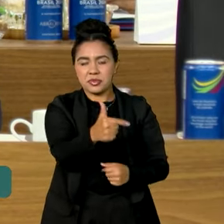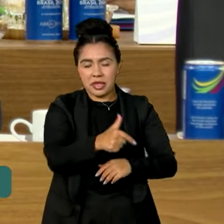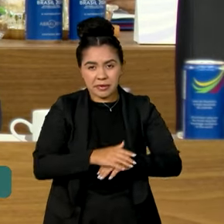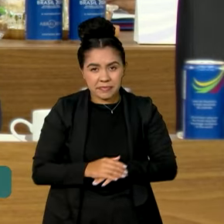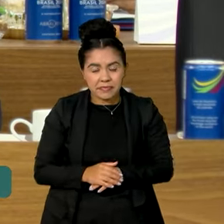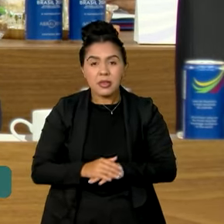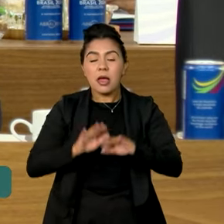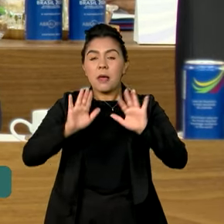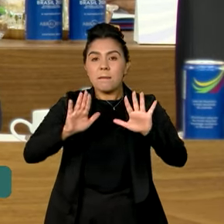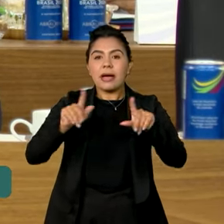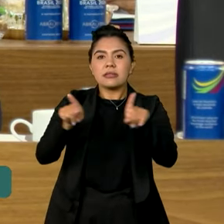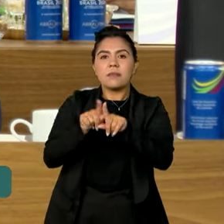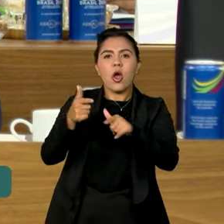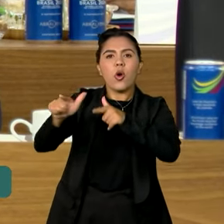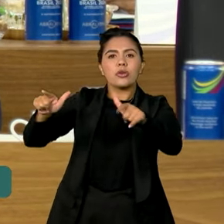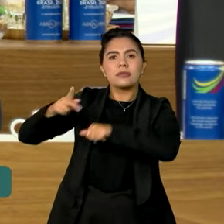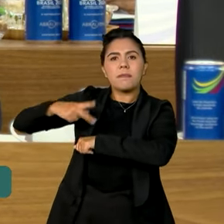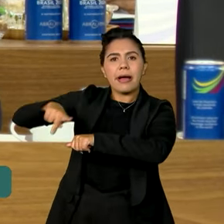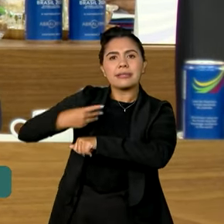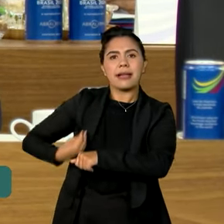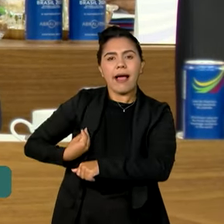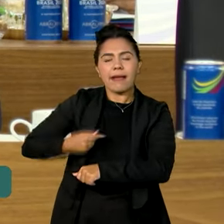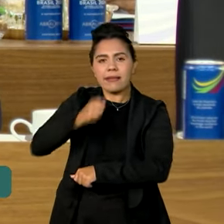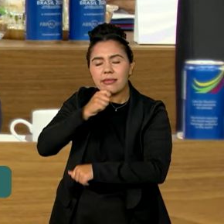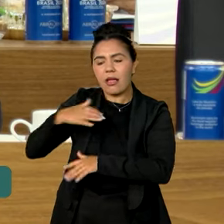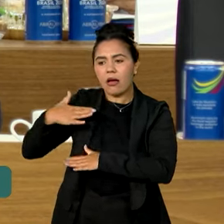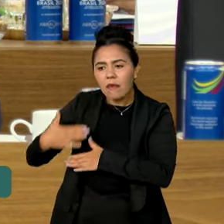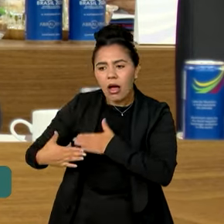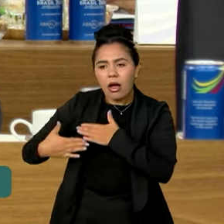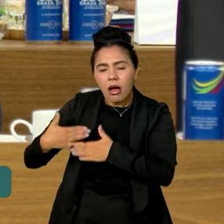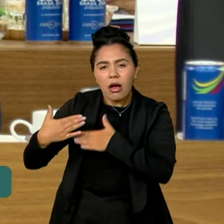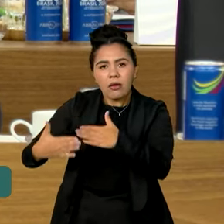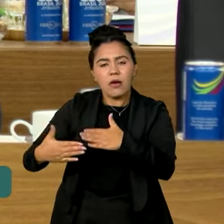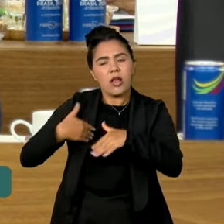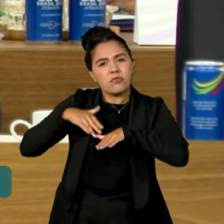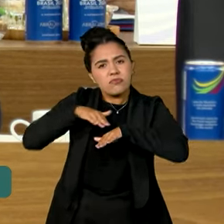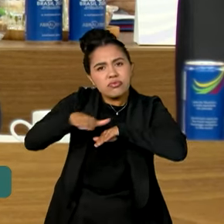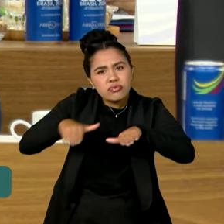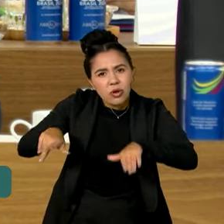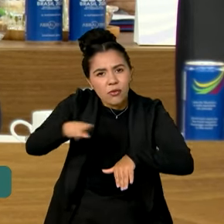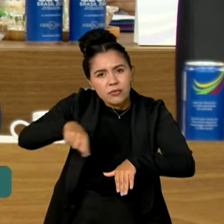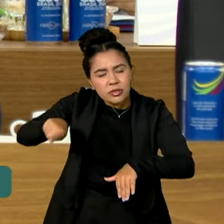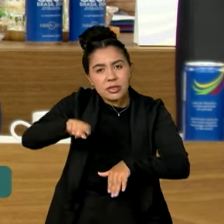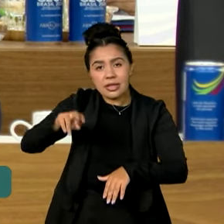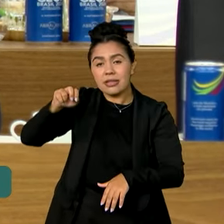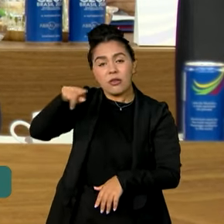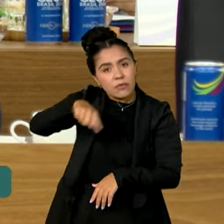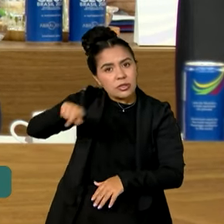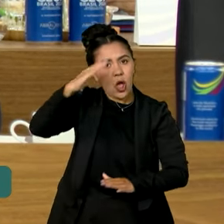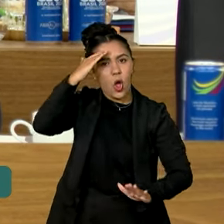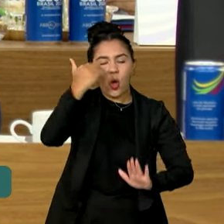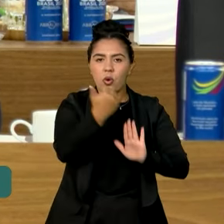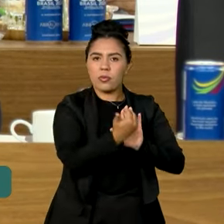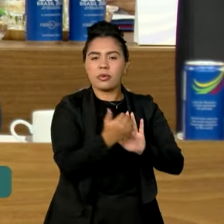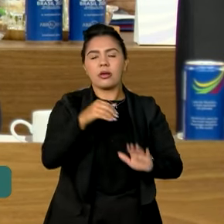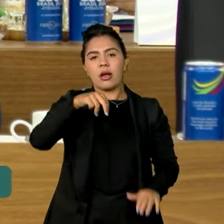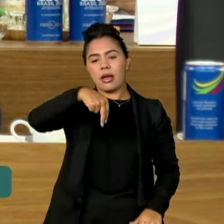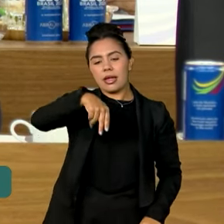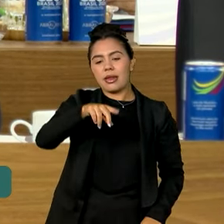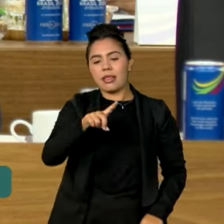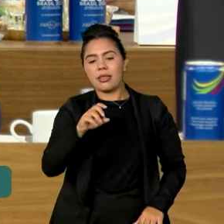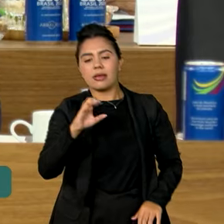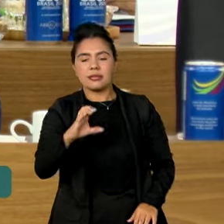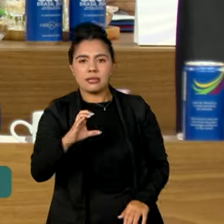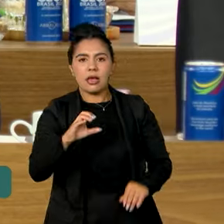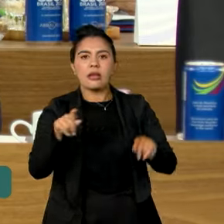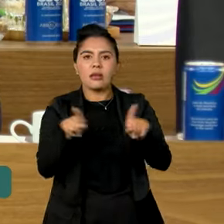Aos países em desenvolvimento, faço um chamado para que suas NDCs cubram toda a economia e